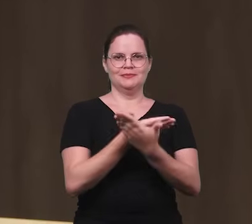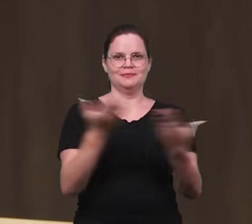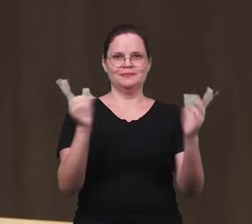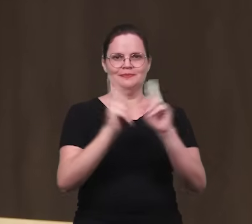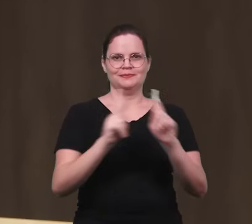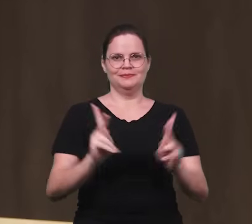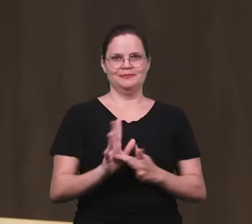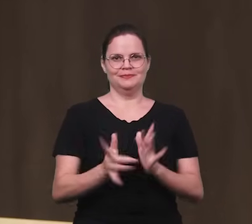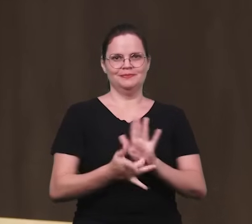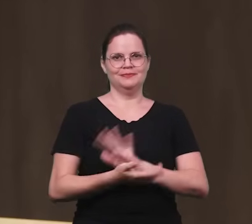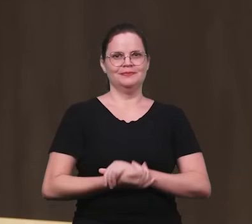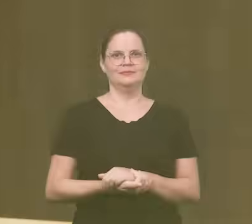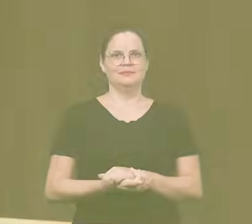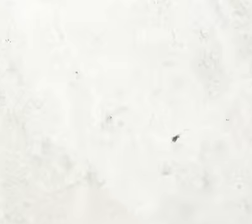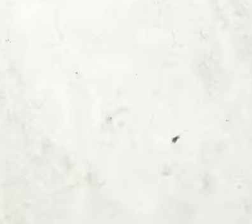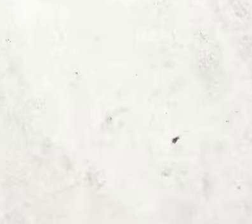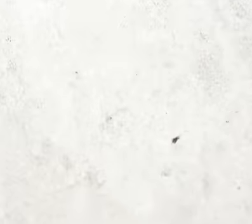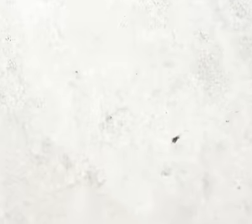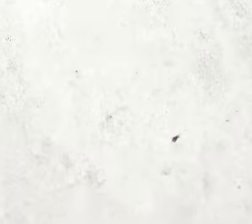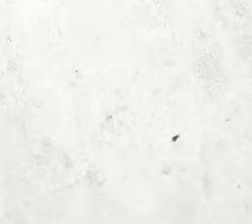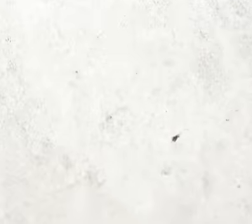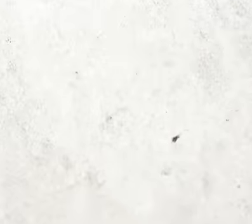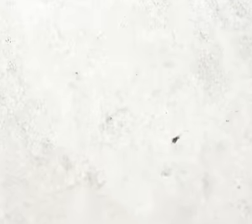a paz do Senhor Jesus.